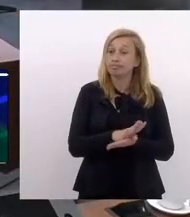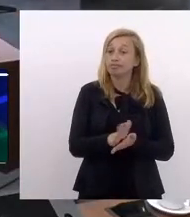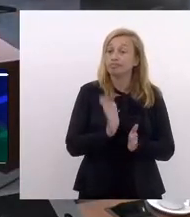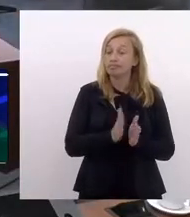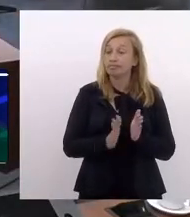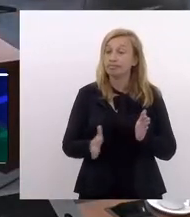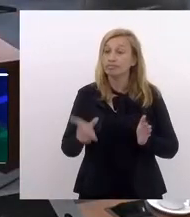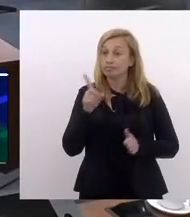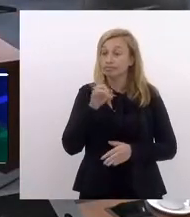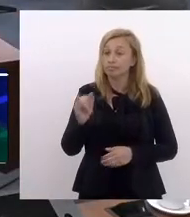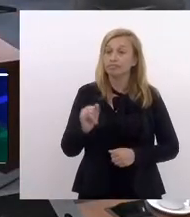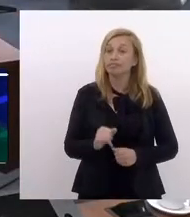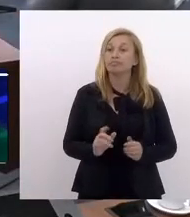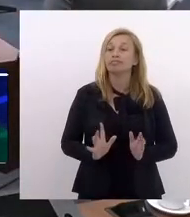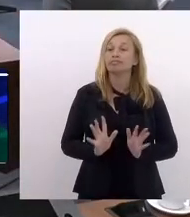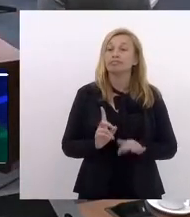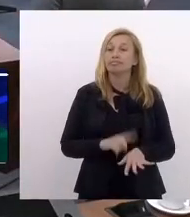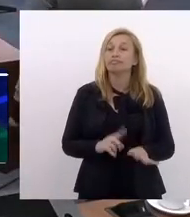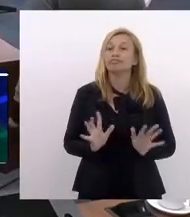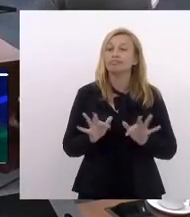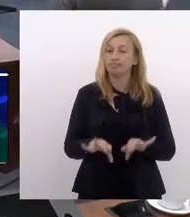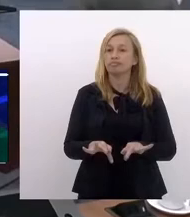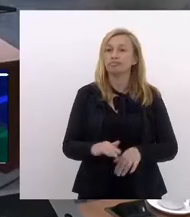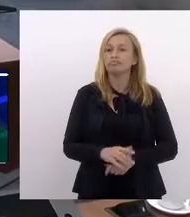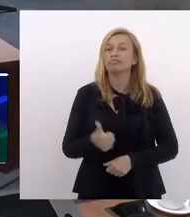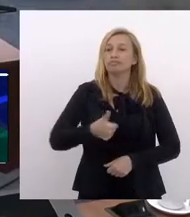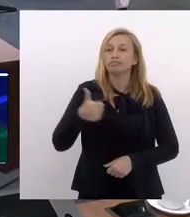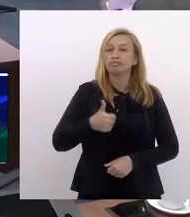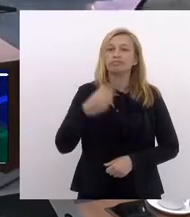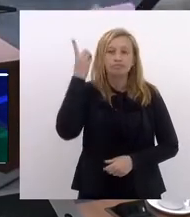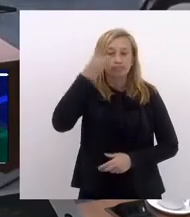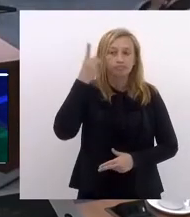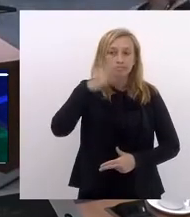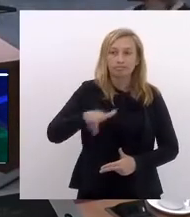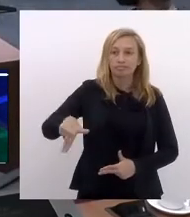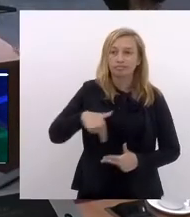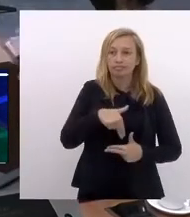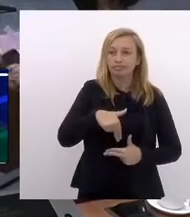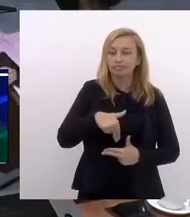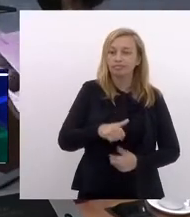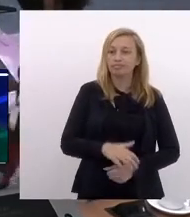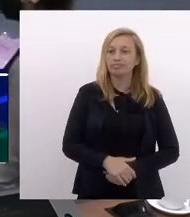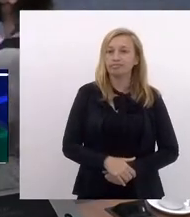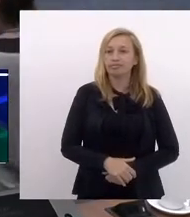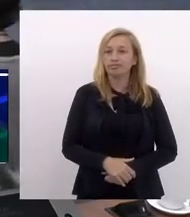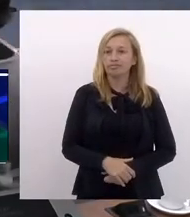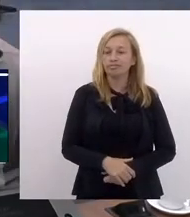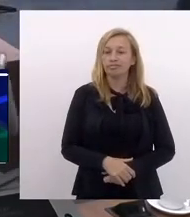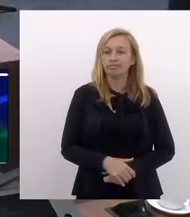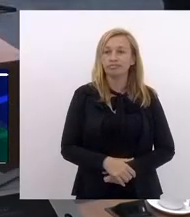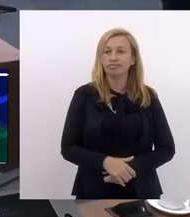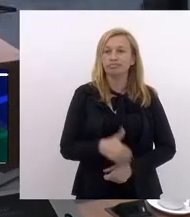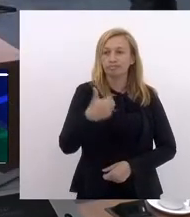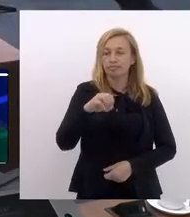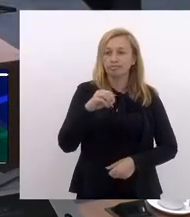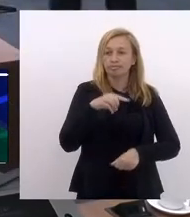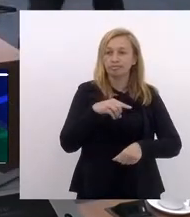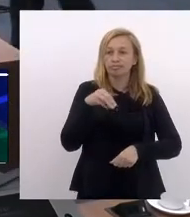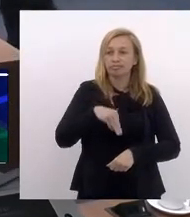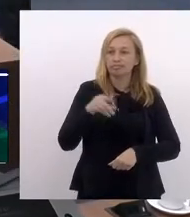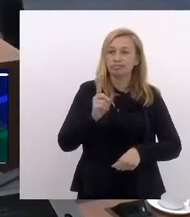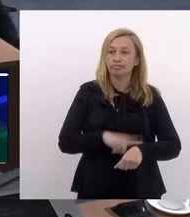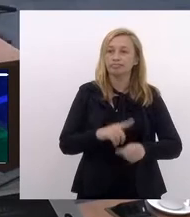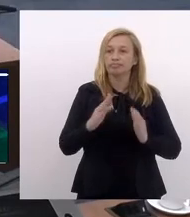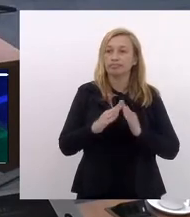tratar, passa-se ao expediente final. O primeiro orador inscrito é o nobre deputado Luiz Paulo. Vossa Excelência dispõe de 10 minutos no